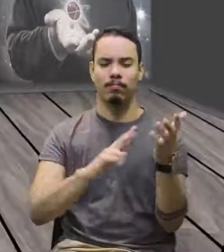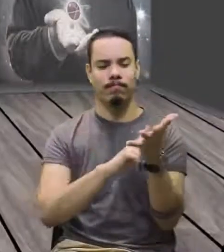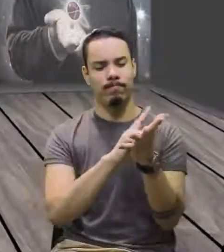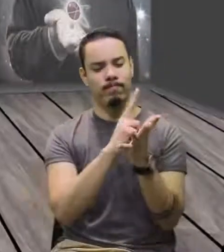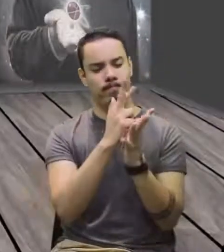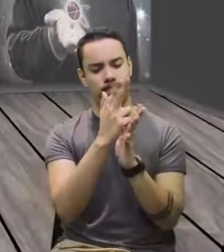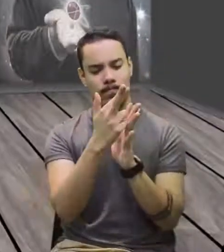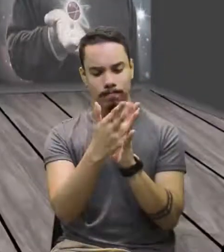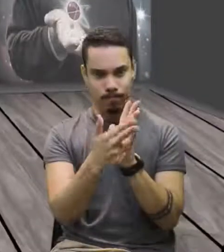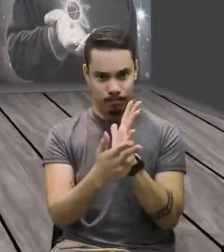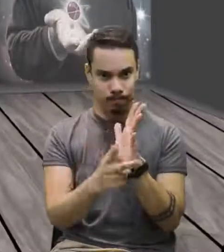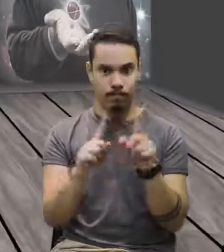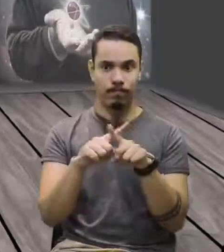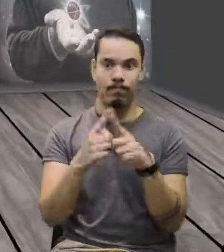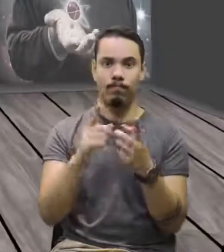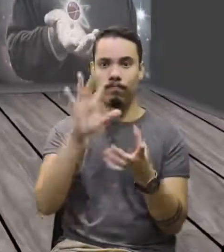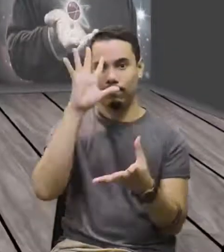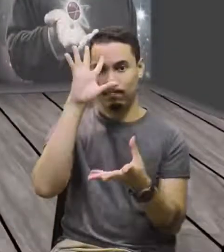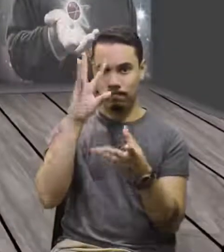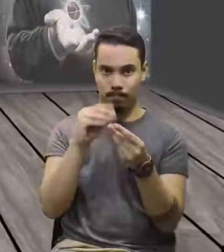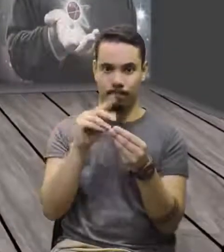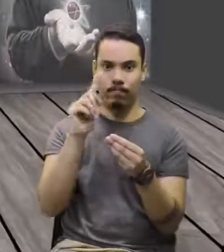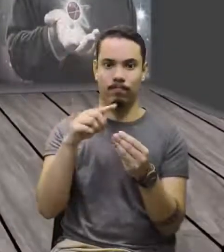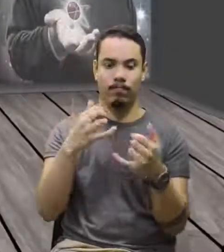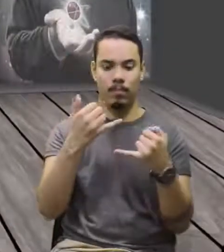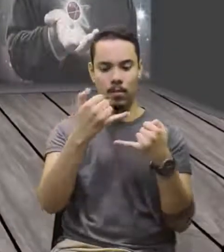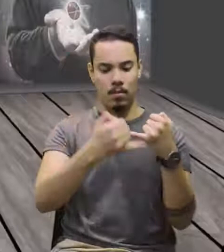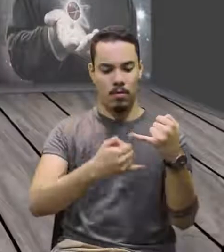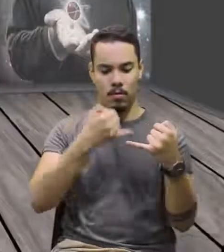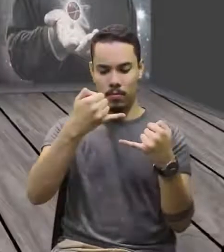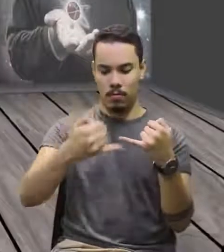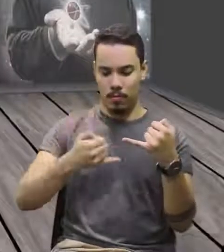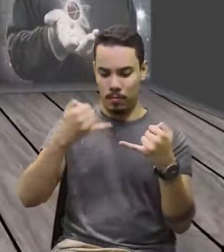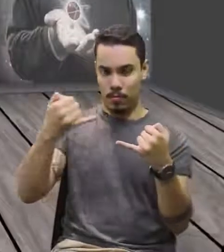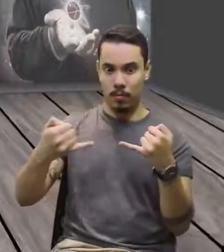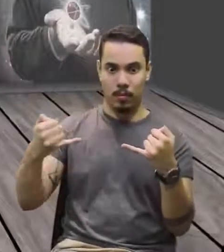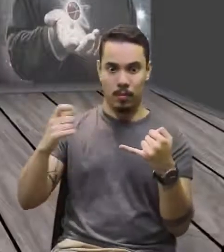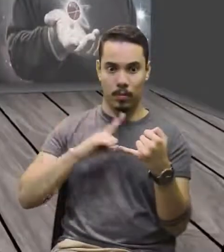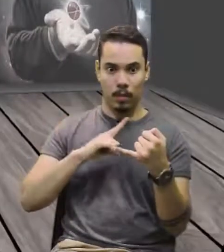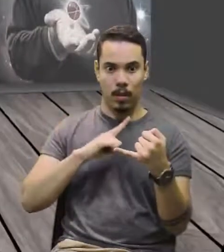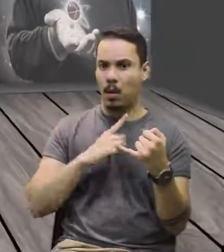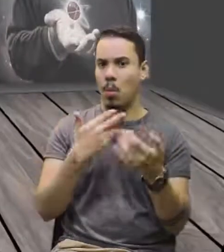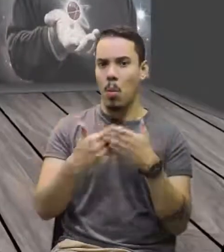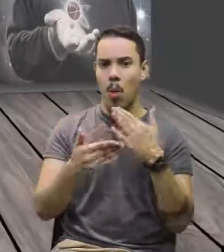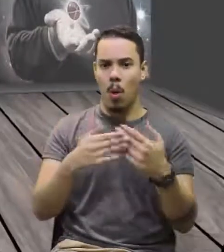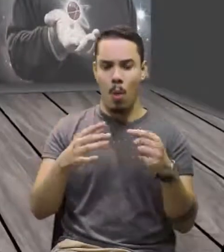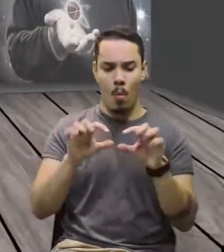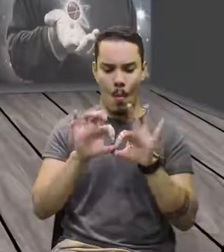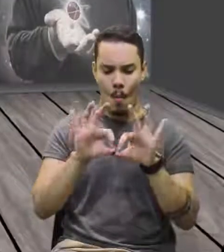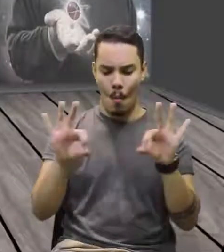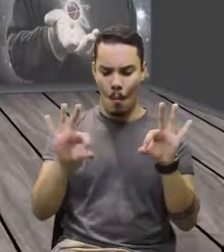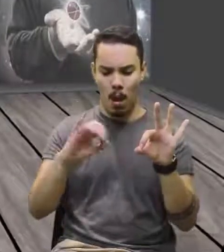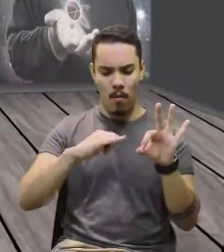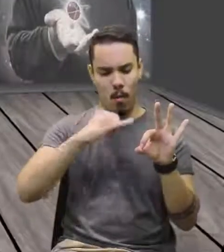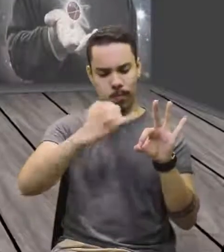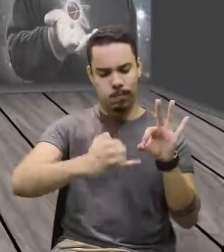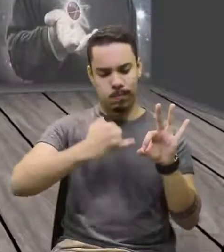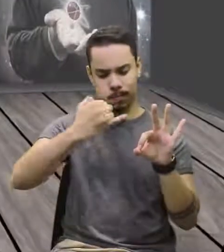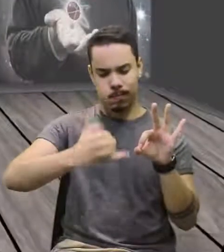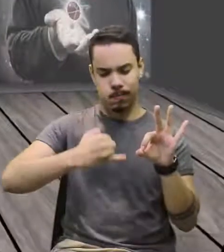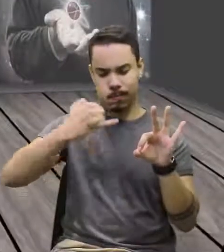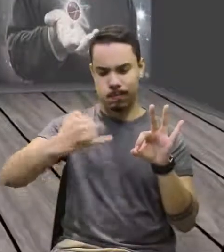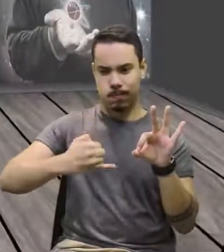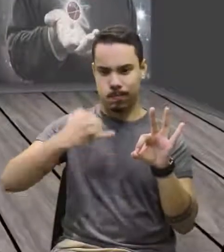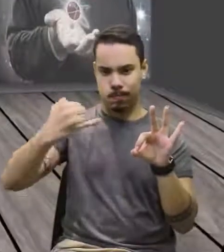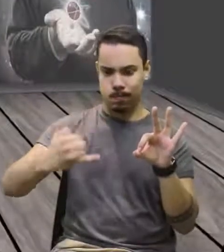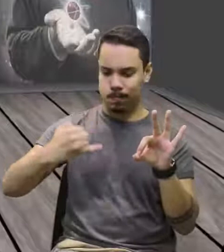situações. Basicamente, são fios enrolados em torno de um núcleo. Você tem aqui um núcleo qualquer, aí você vai enrolando o fio em volta. Vai enrolando,